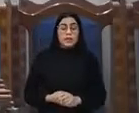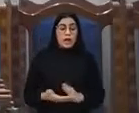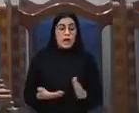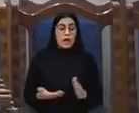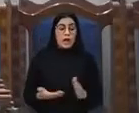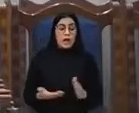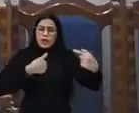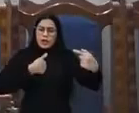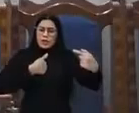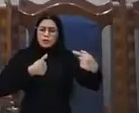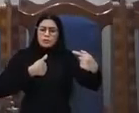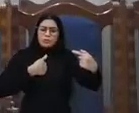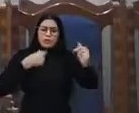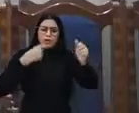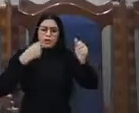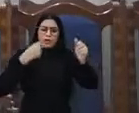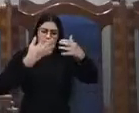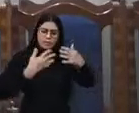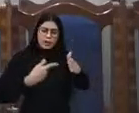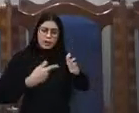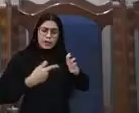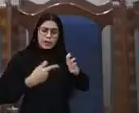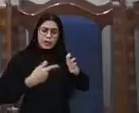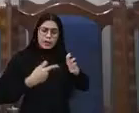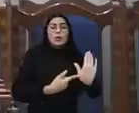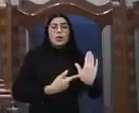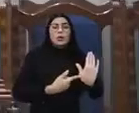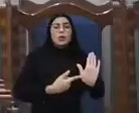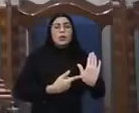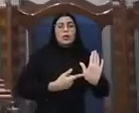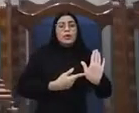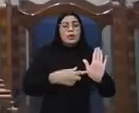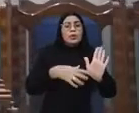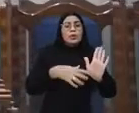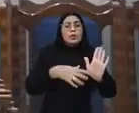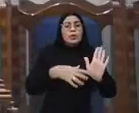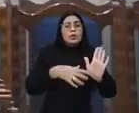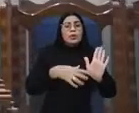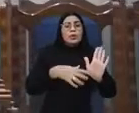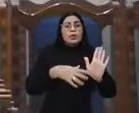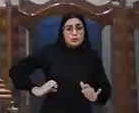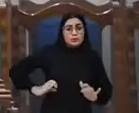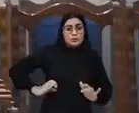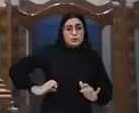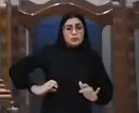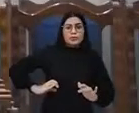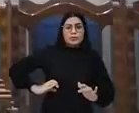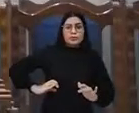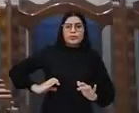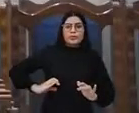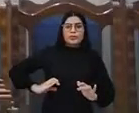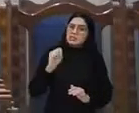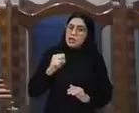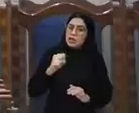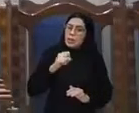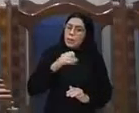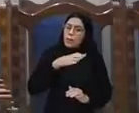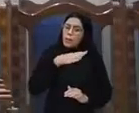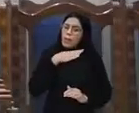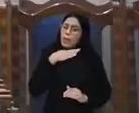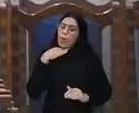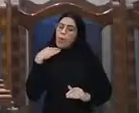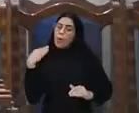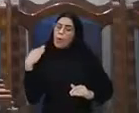Um Cristo que morreu, mas que ressuscitou e que estava vivo e que podia mudar a história